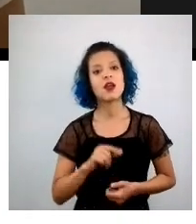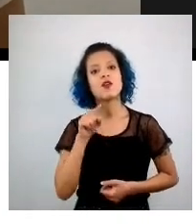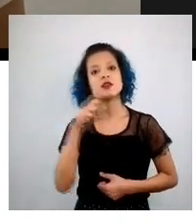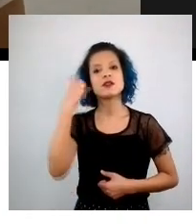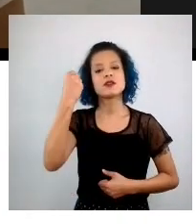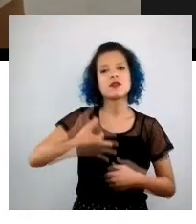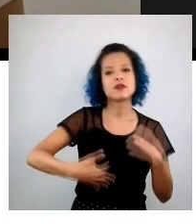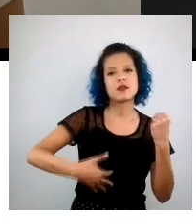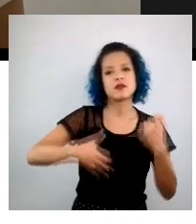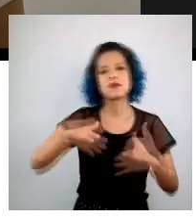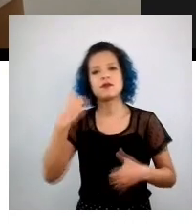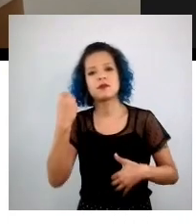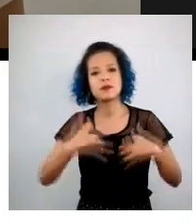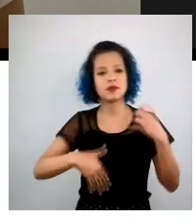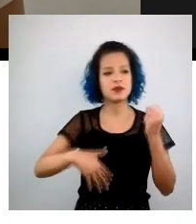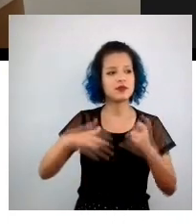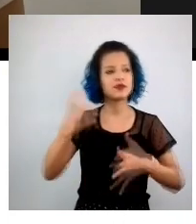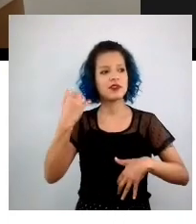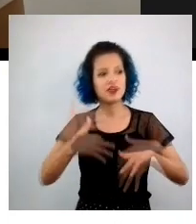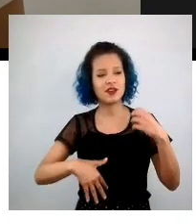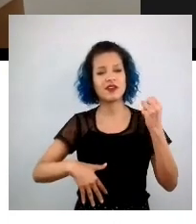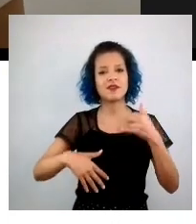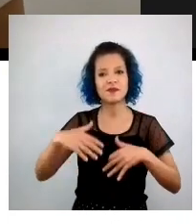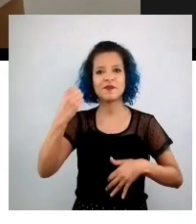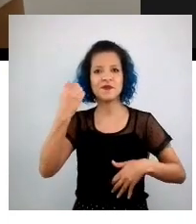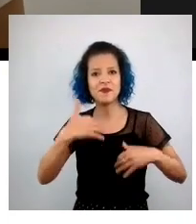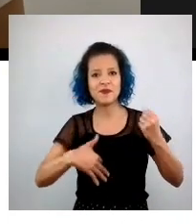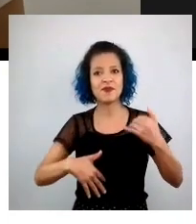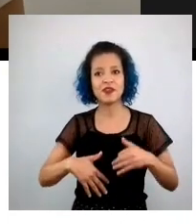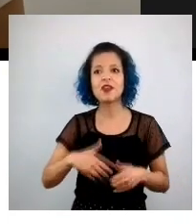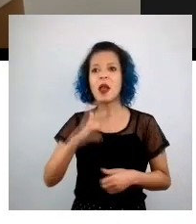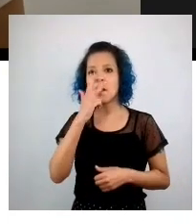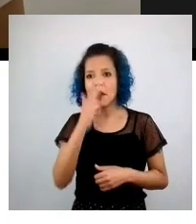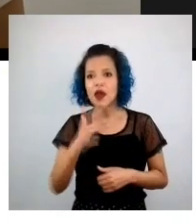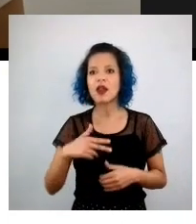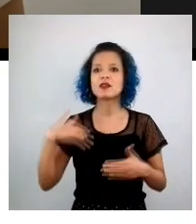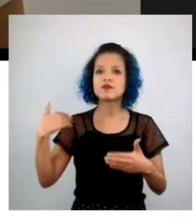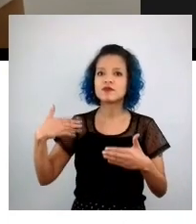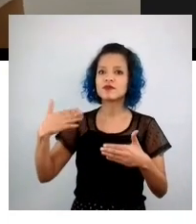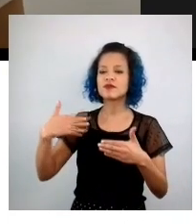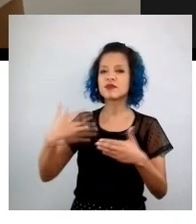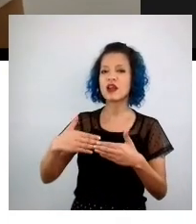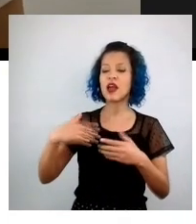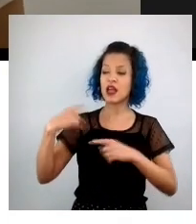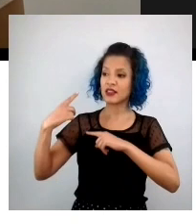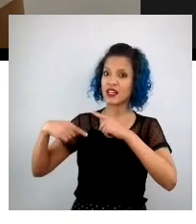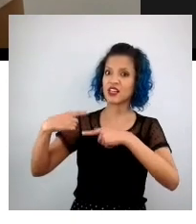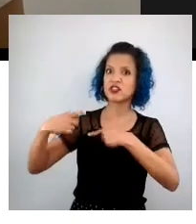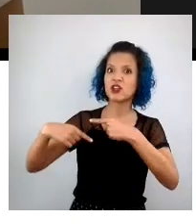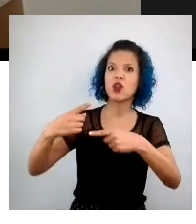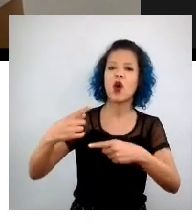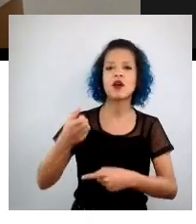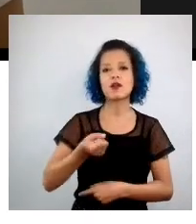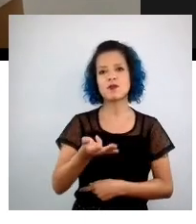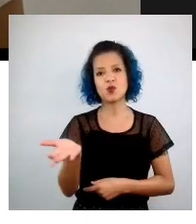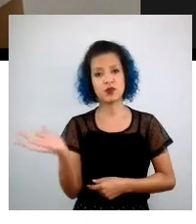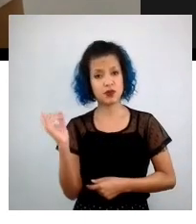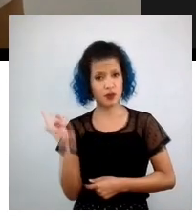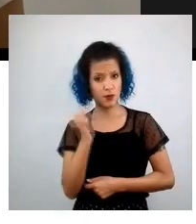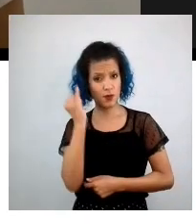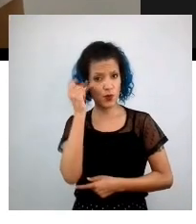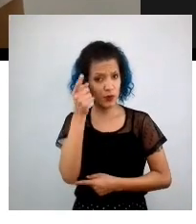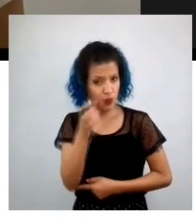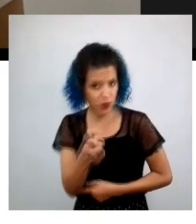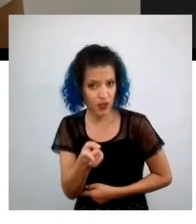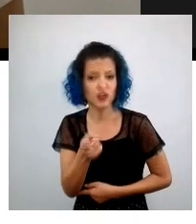parece que ele vai espelhando muitas trajetórias. É muito importante isso. A gente não